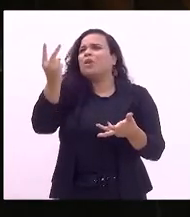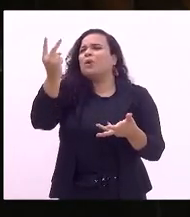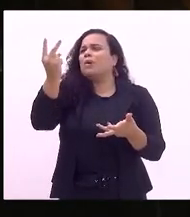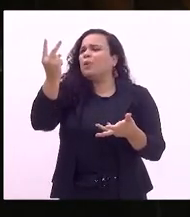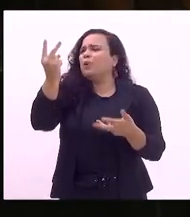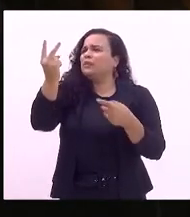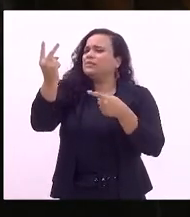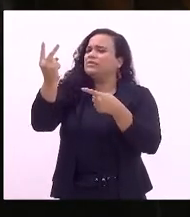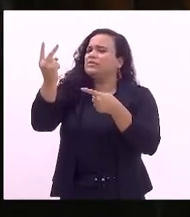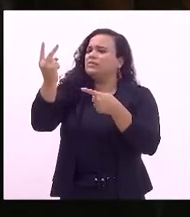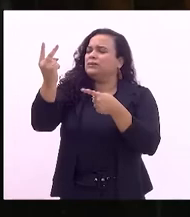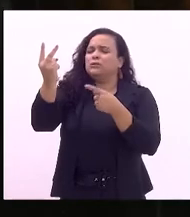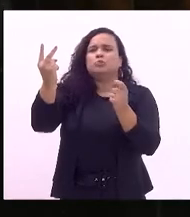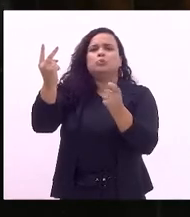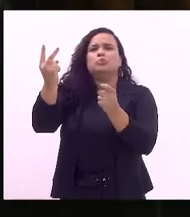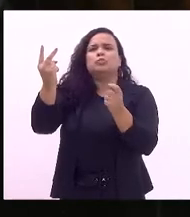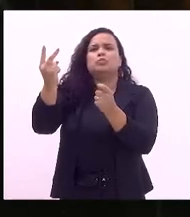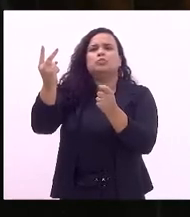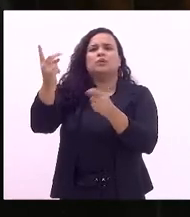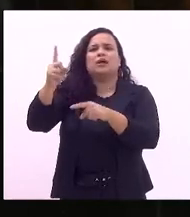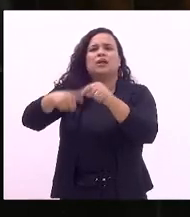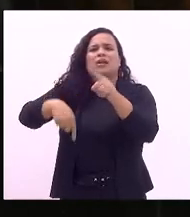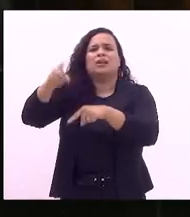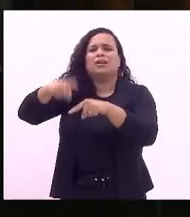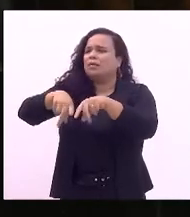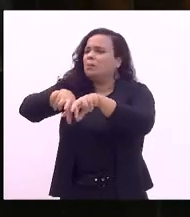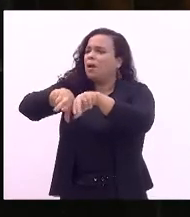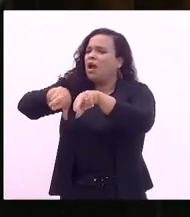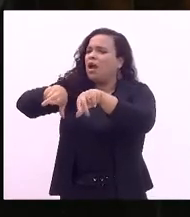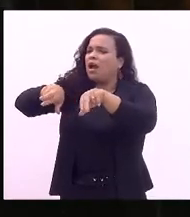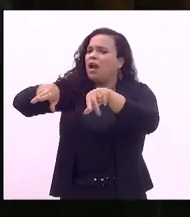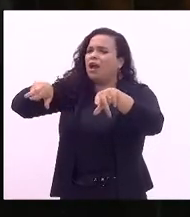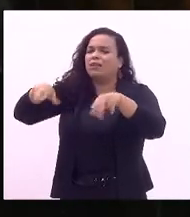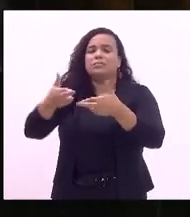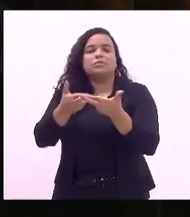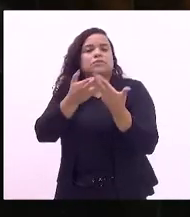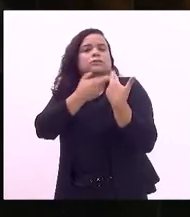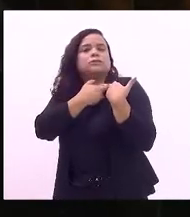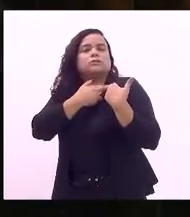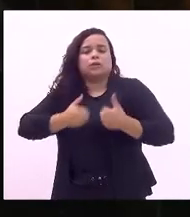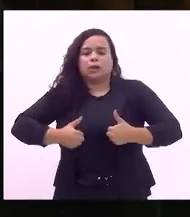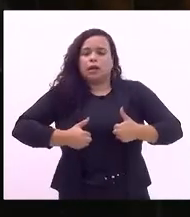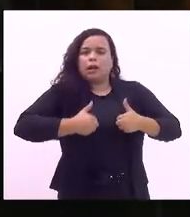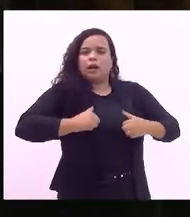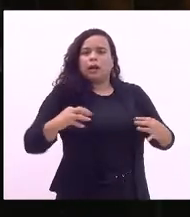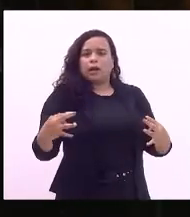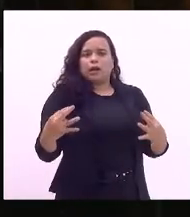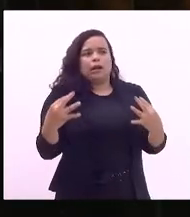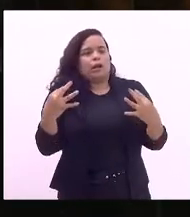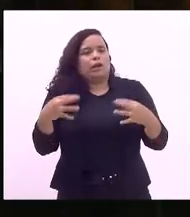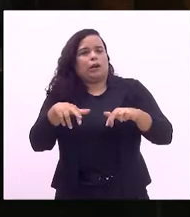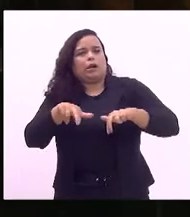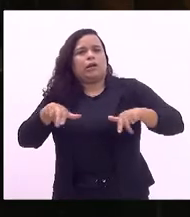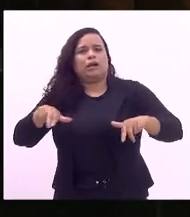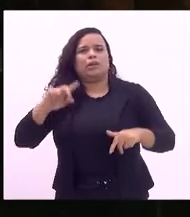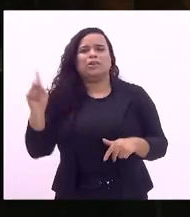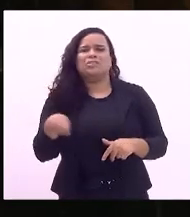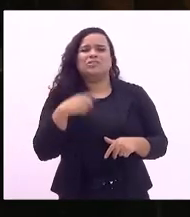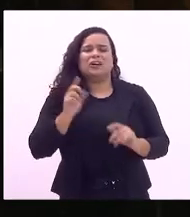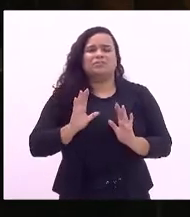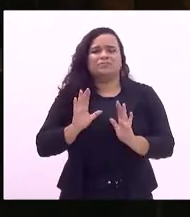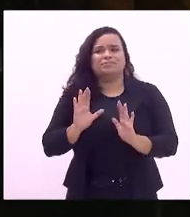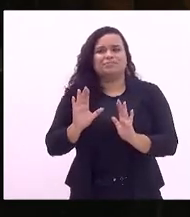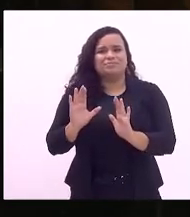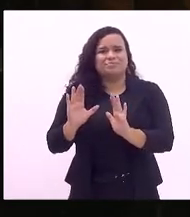tanto e o material os títulos as honras esquecemos um pouco